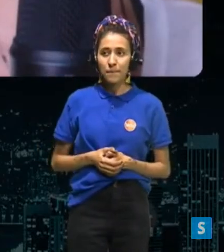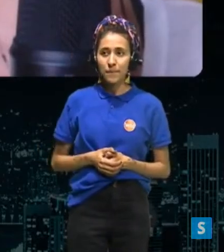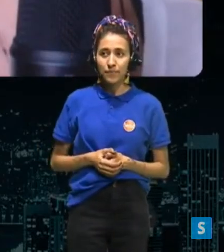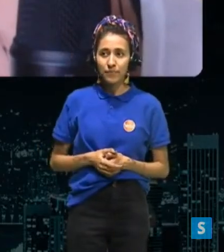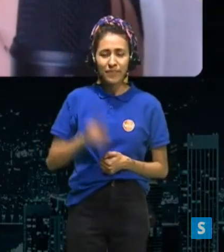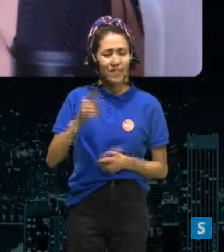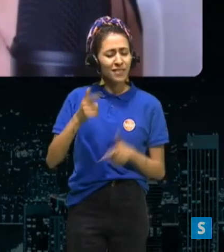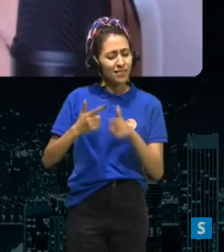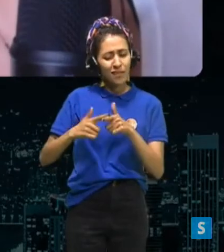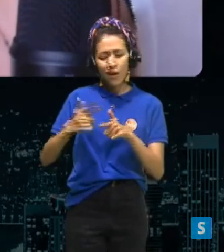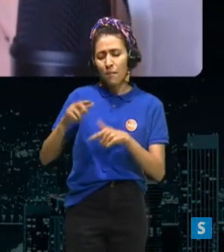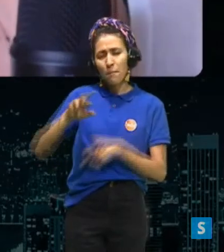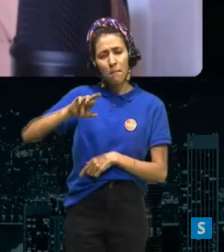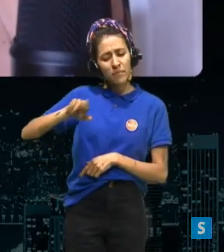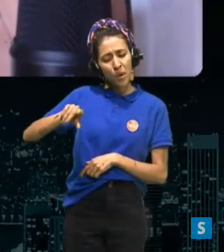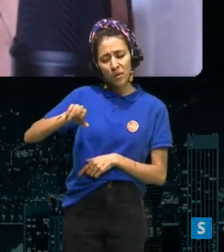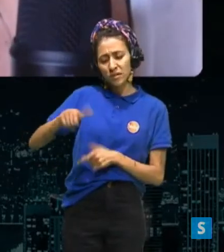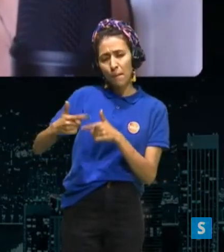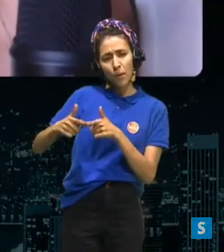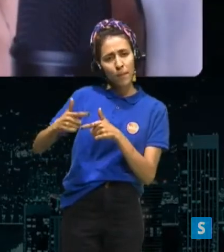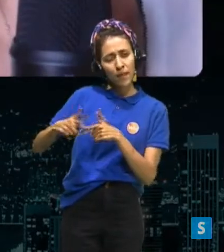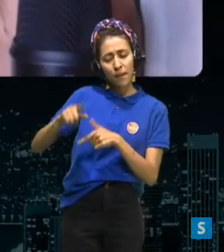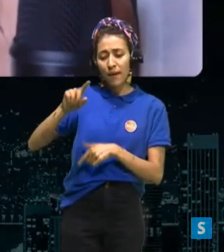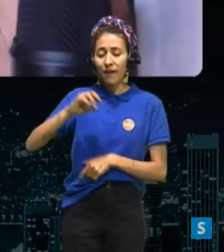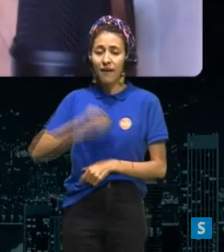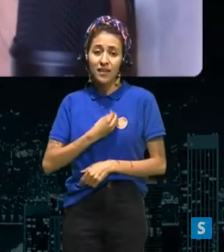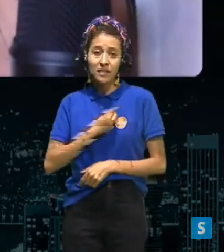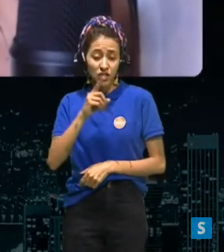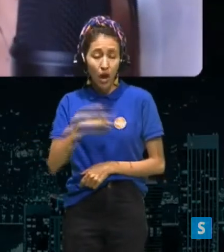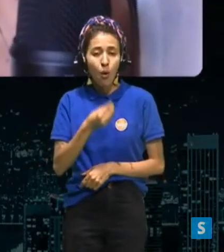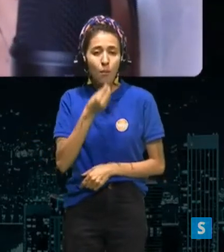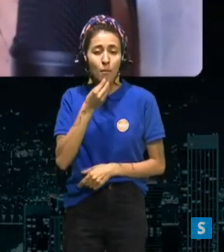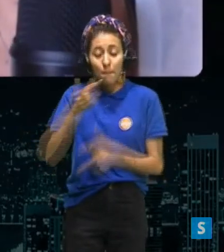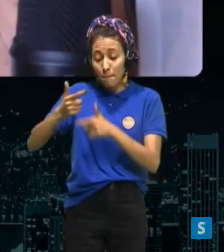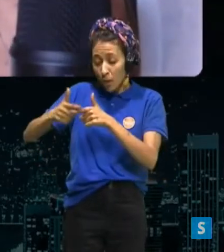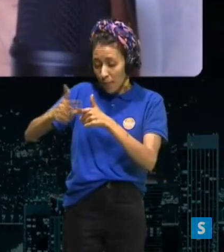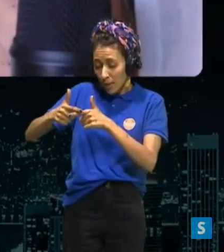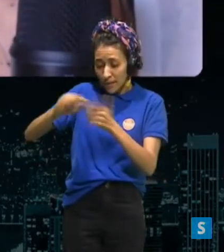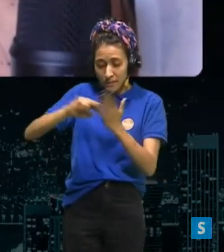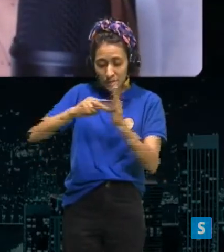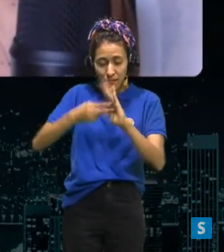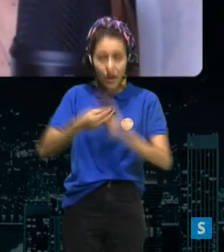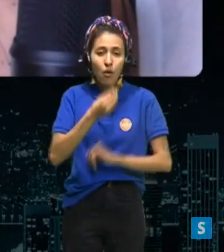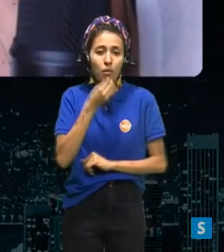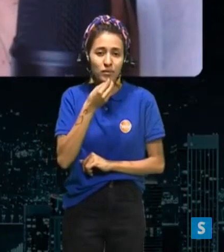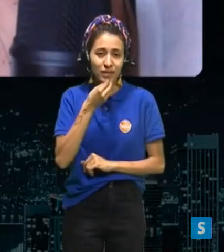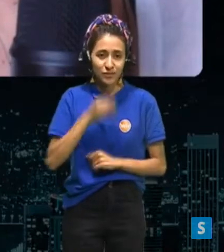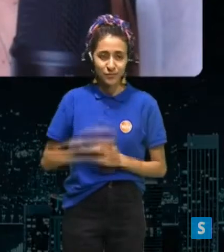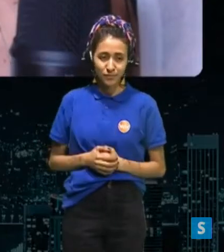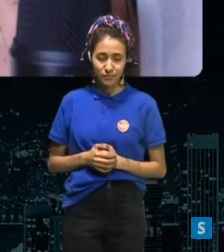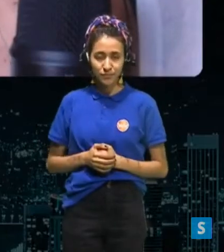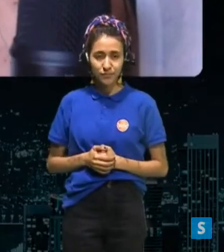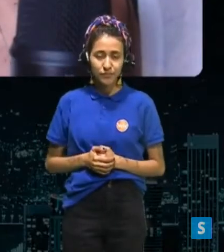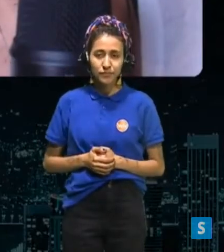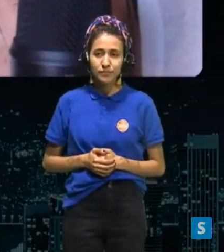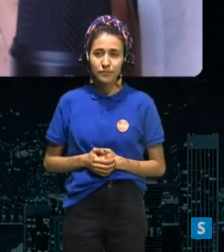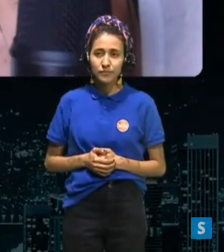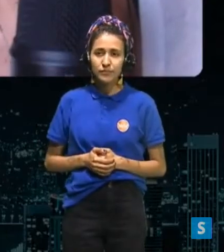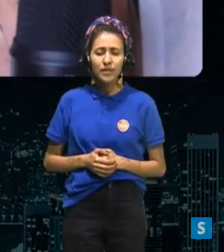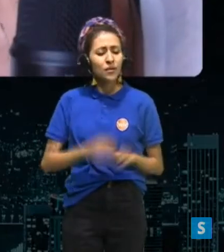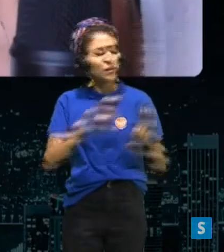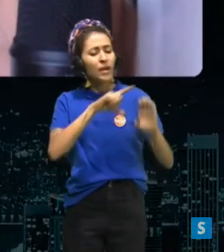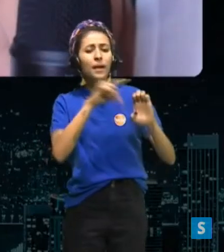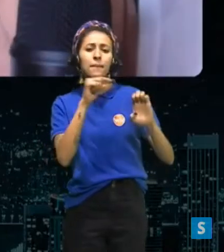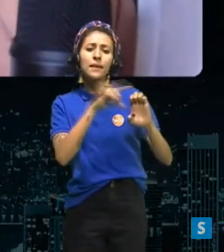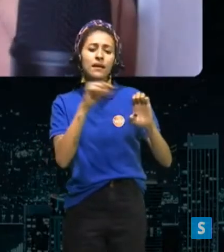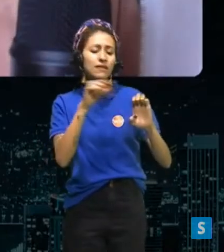a só oportunidade de soluções o que que faz um grande empreendedor o que constitui